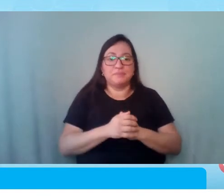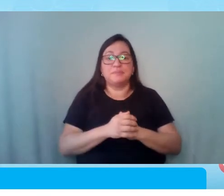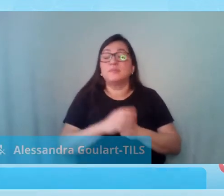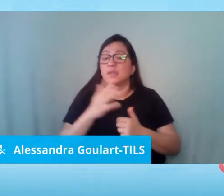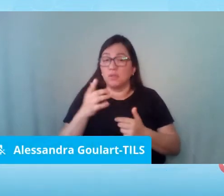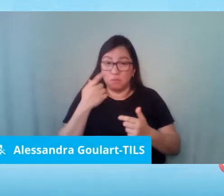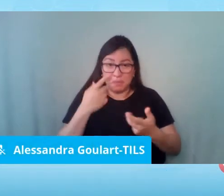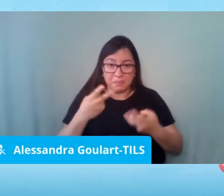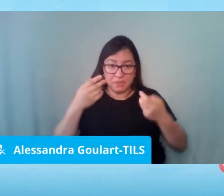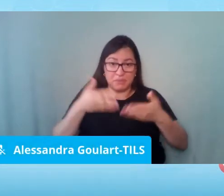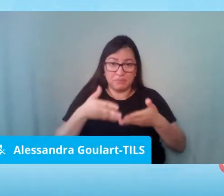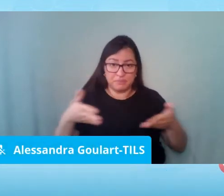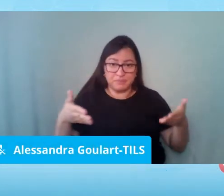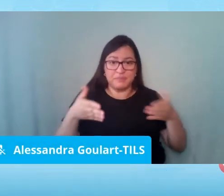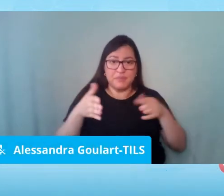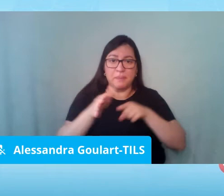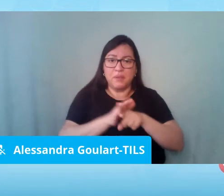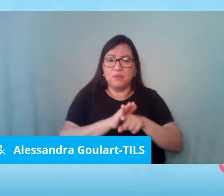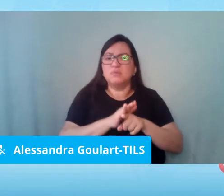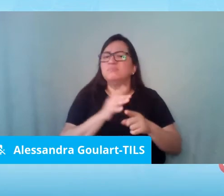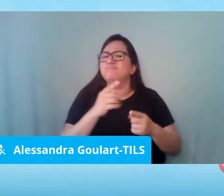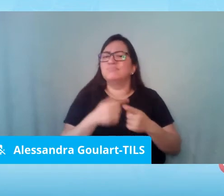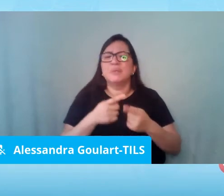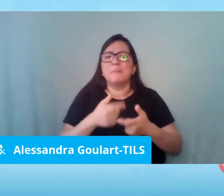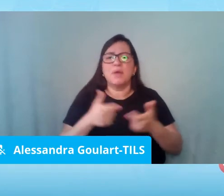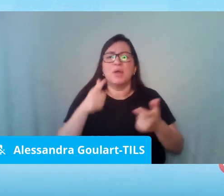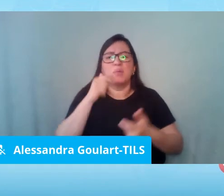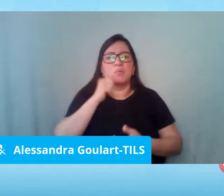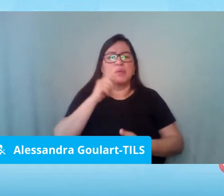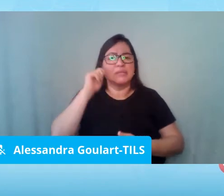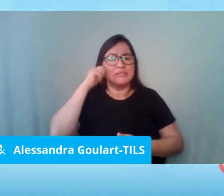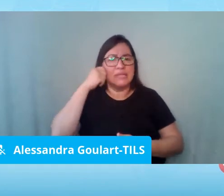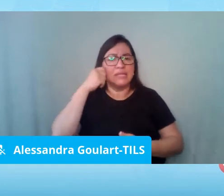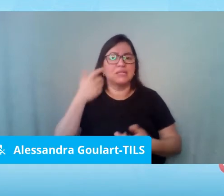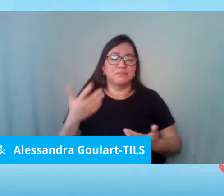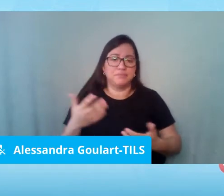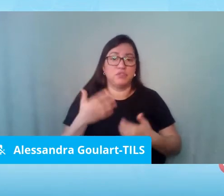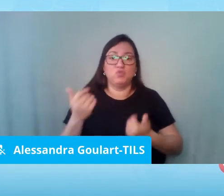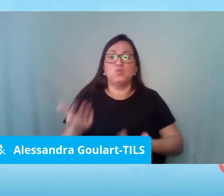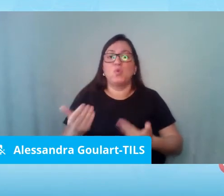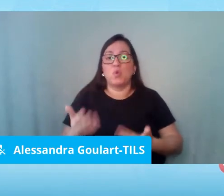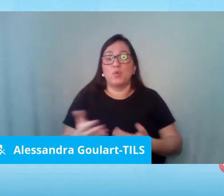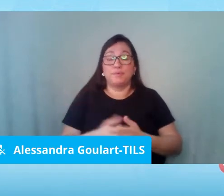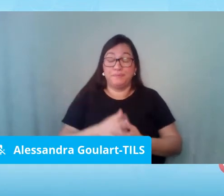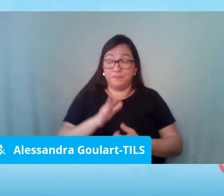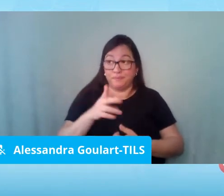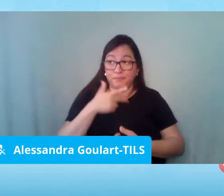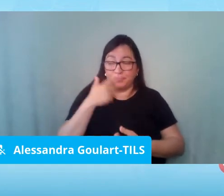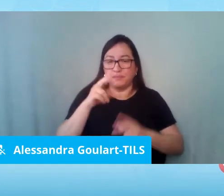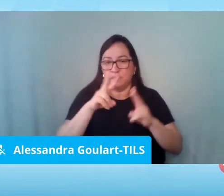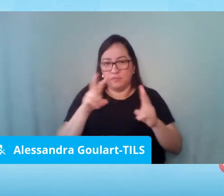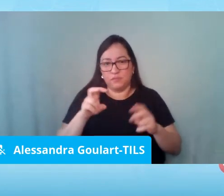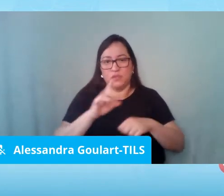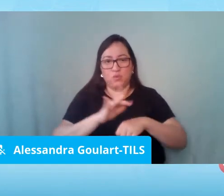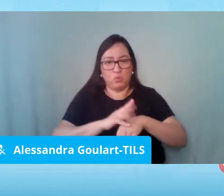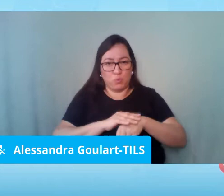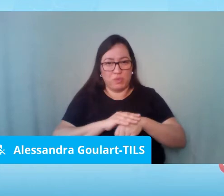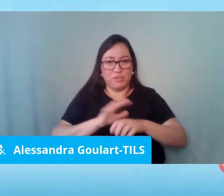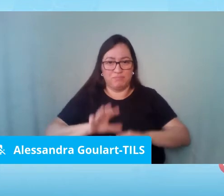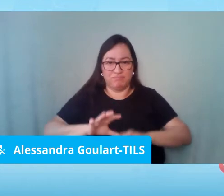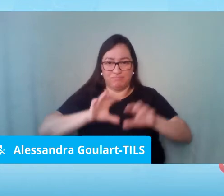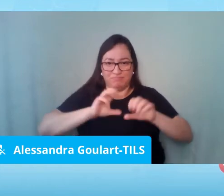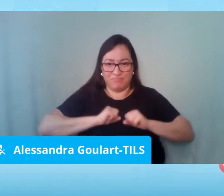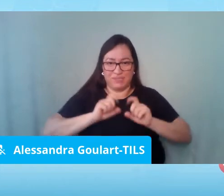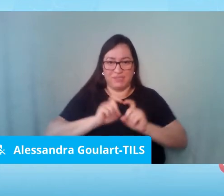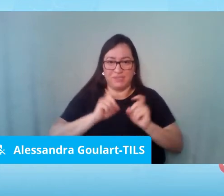Quando a gente está falando das doenças sexualmente transmissíveis, a gente está falando de vulnerabilidade, principalmente da vulnerabilidade